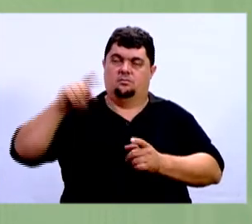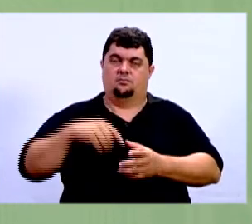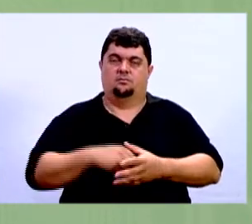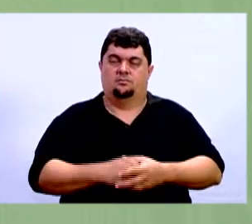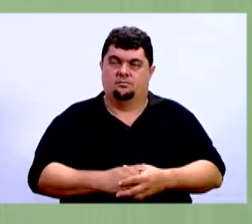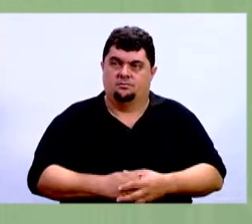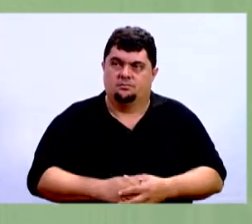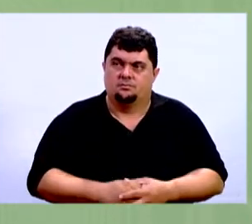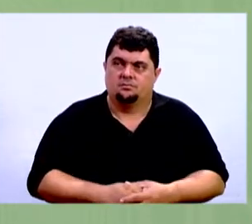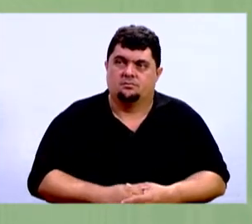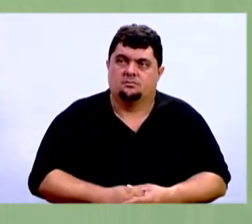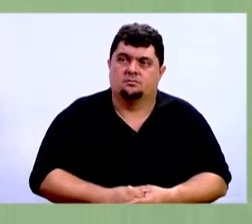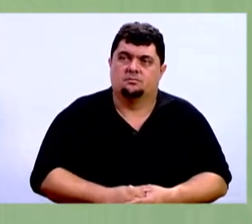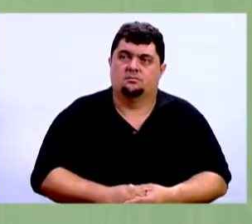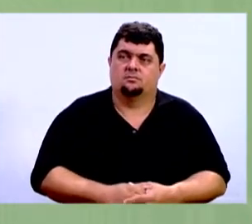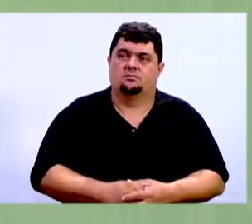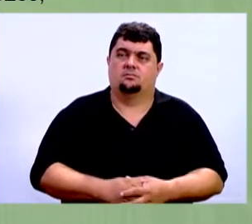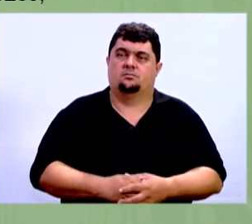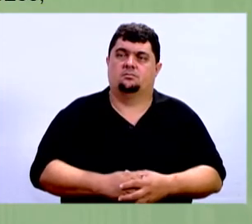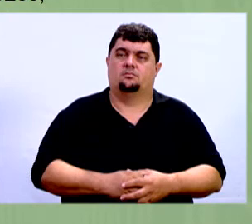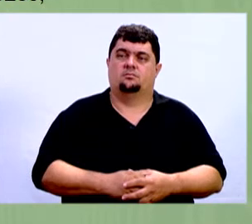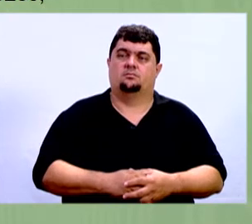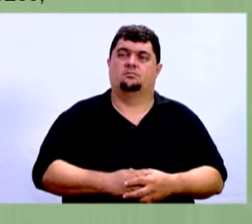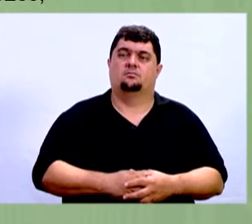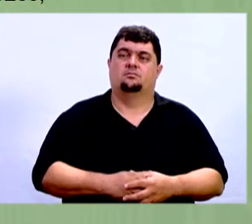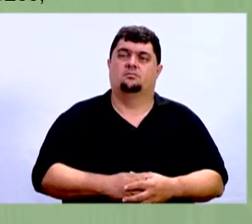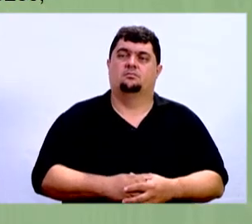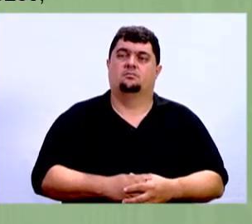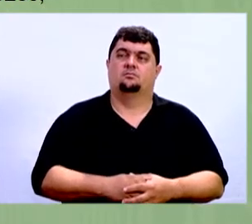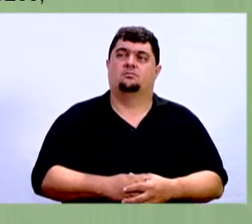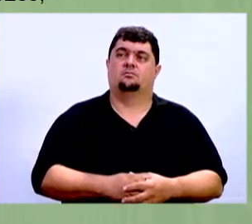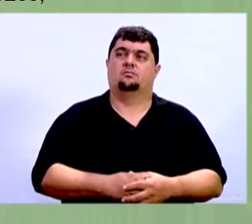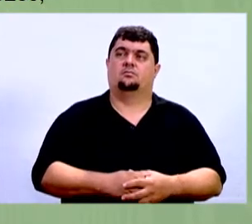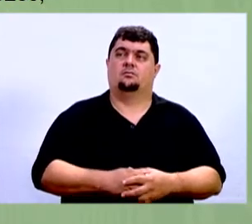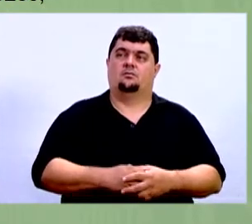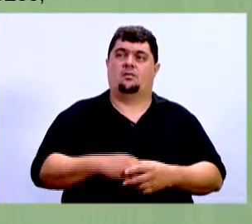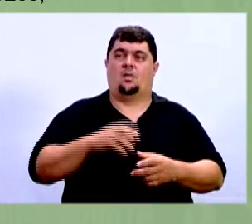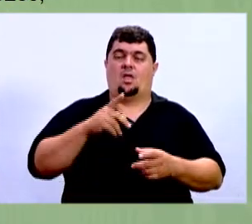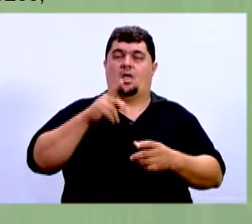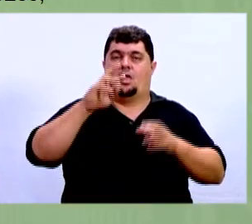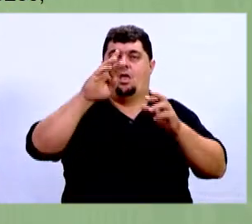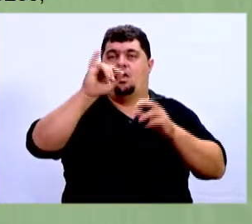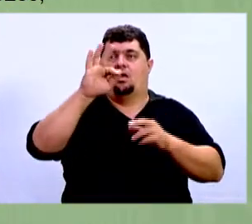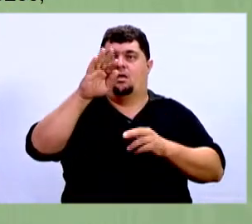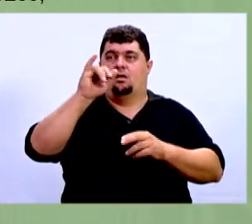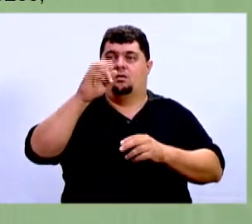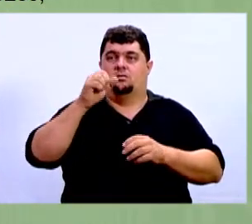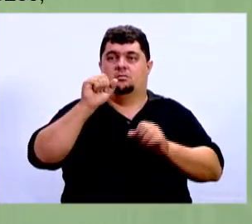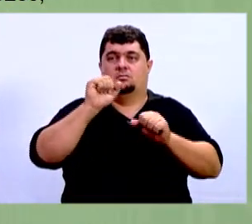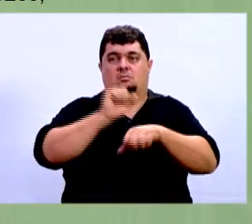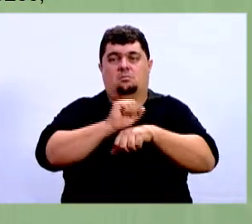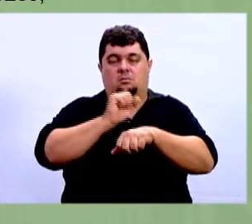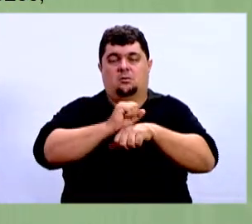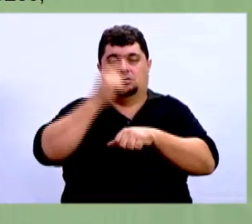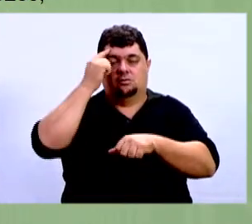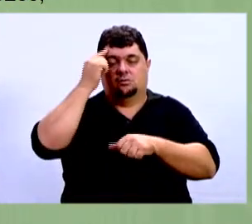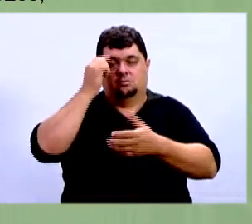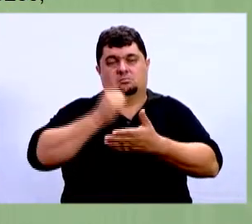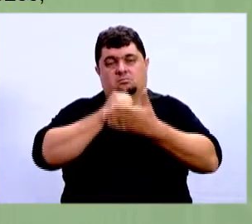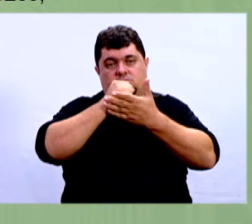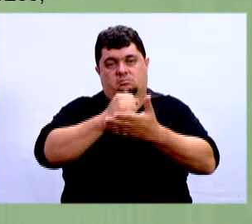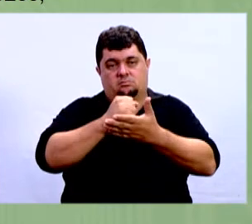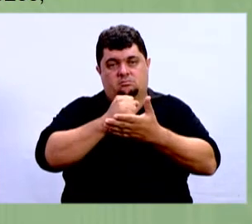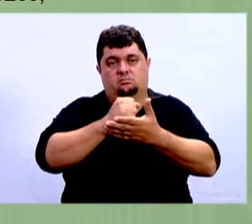aquela página, correto? Essas são as nossas referências. A gente espera ter contribuído um pouquinho